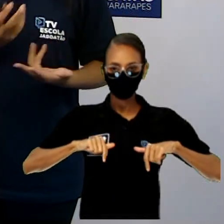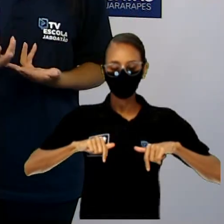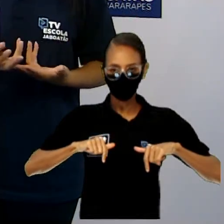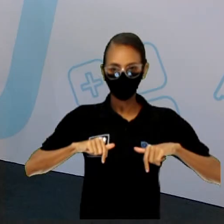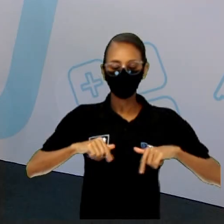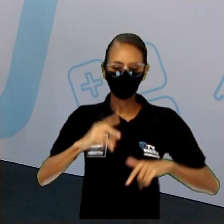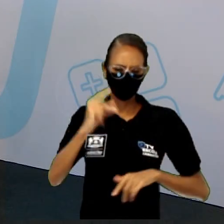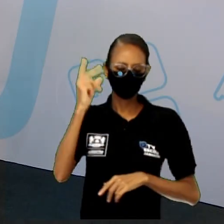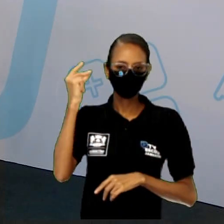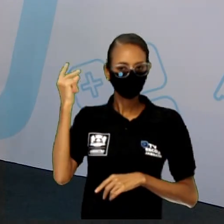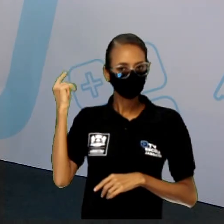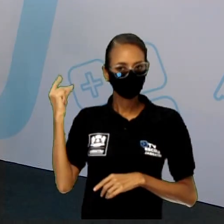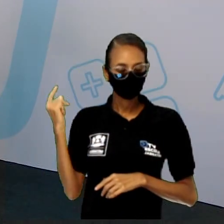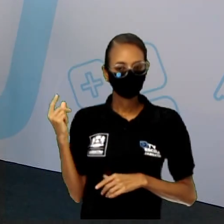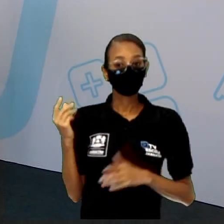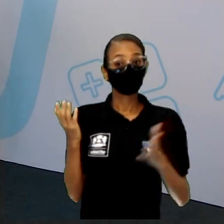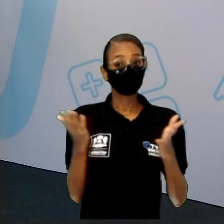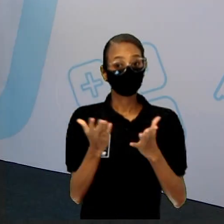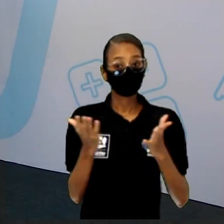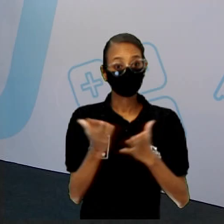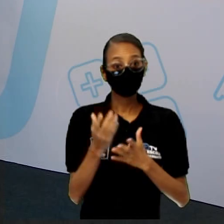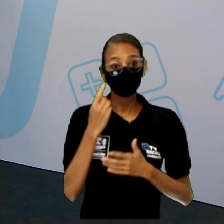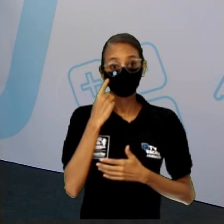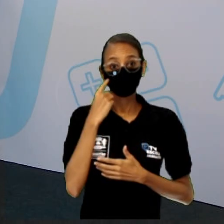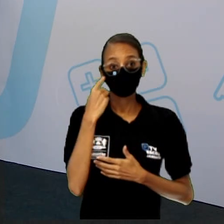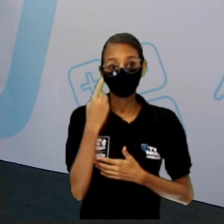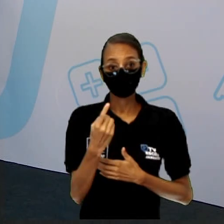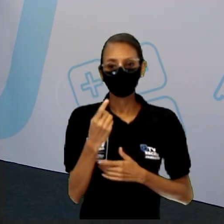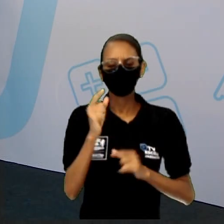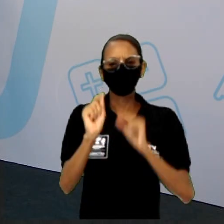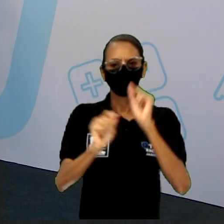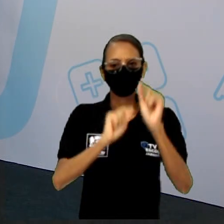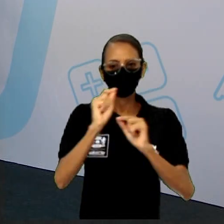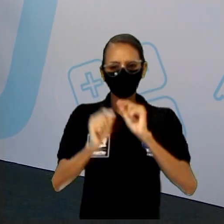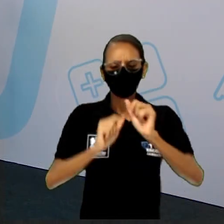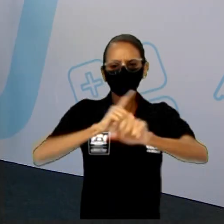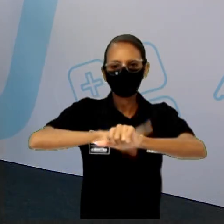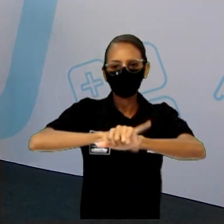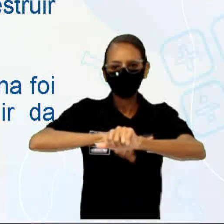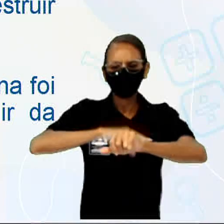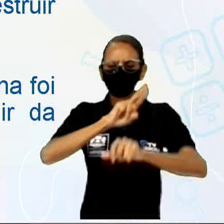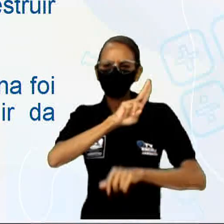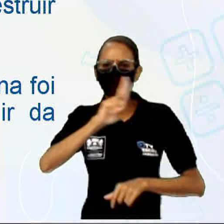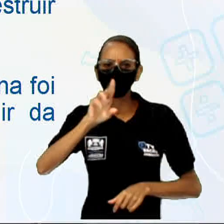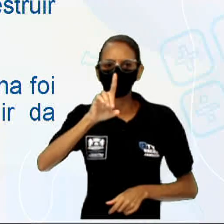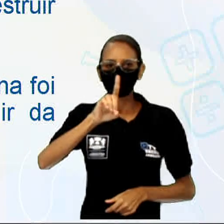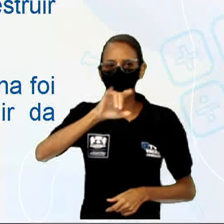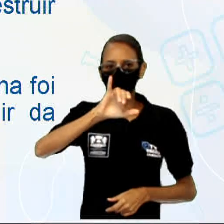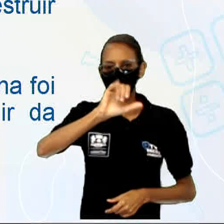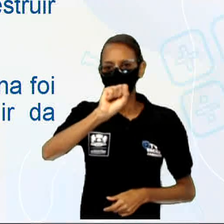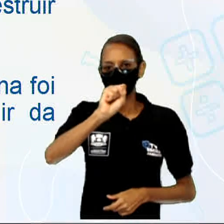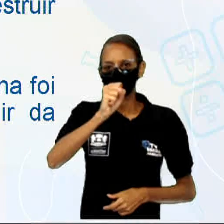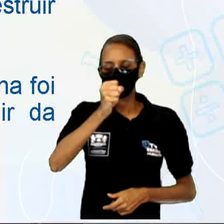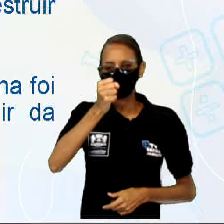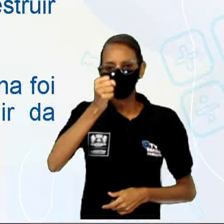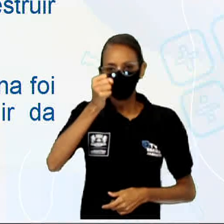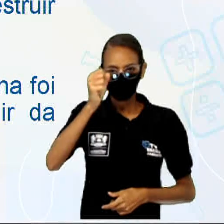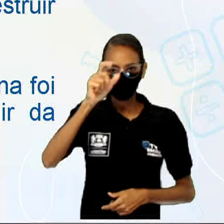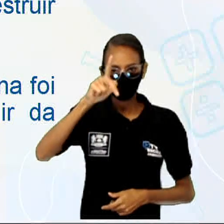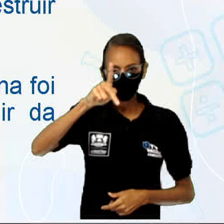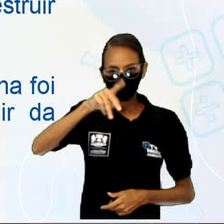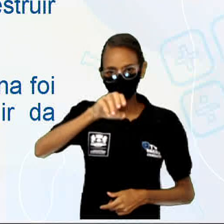da antiguidade, nós vamos narrar um momento ali conhecido como a diáspora. O que seria isso, professora? Então, deixa eu falar para